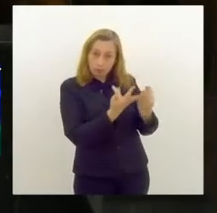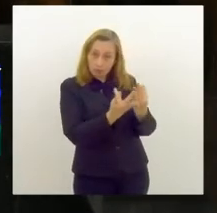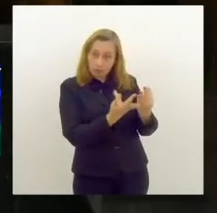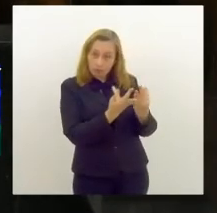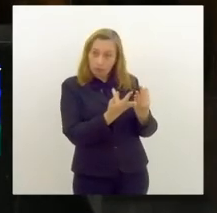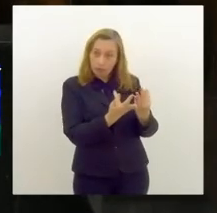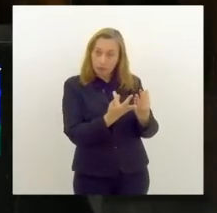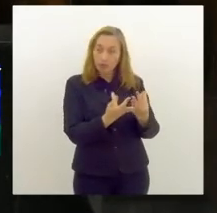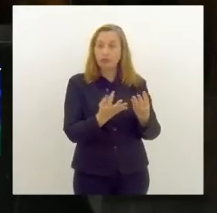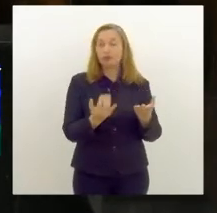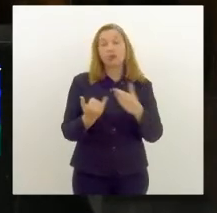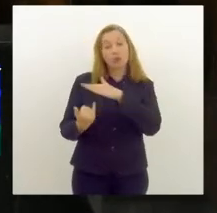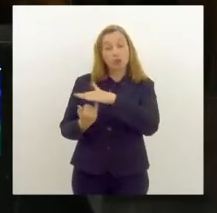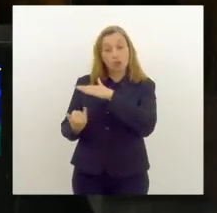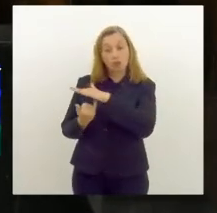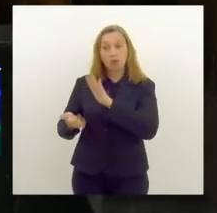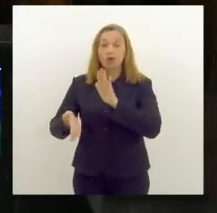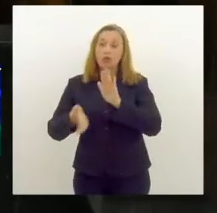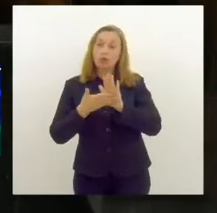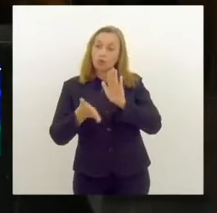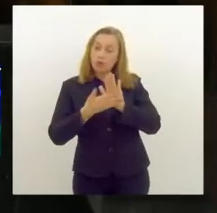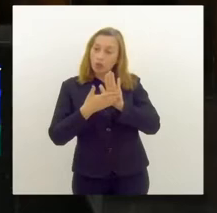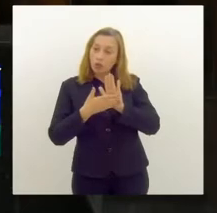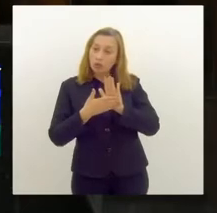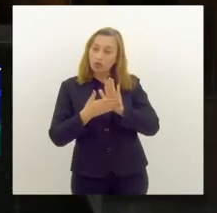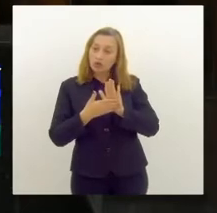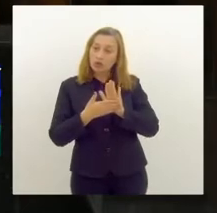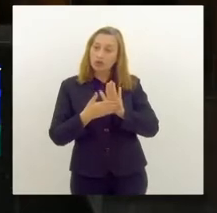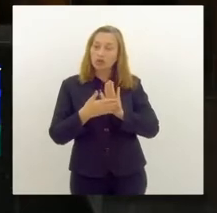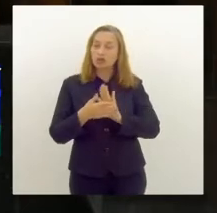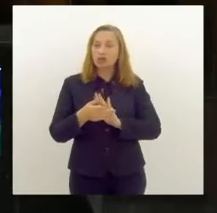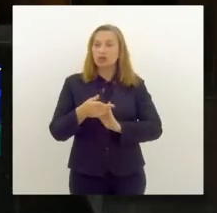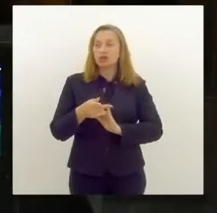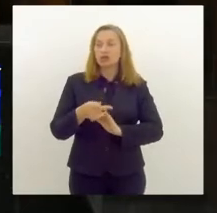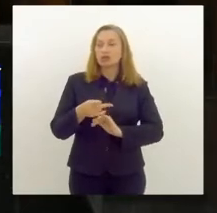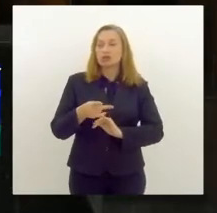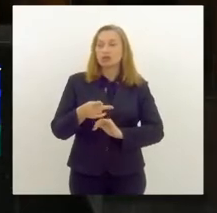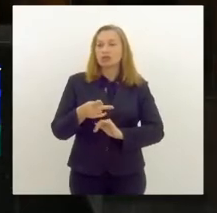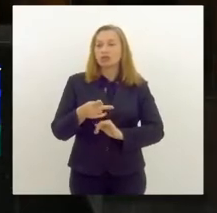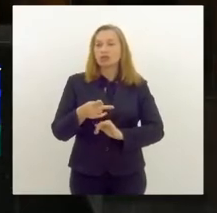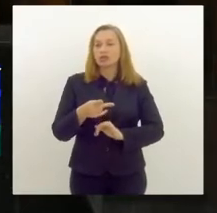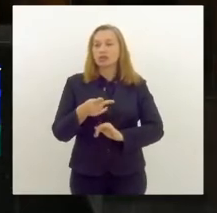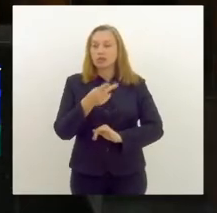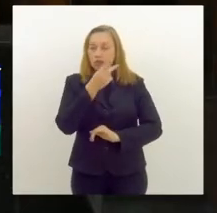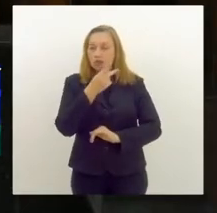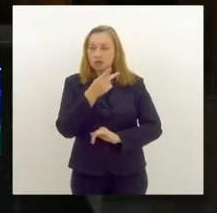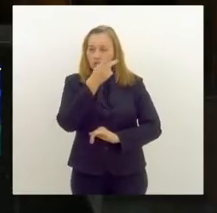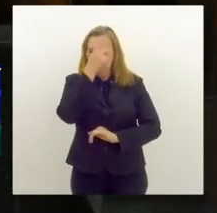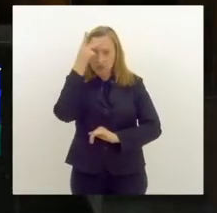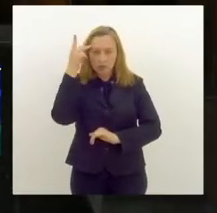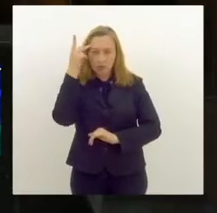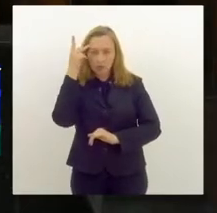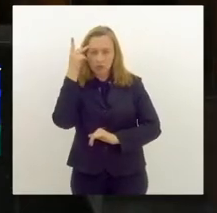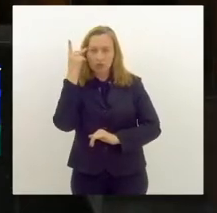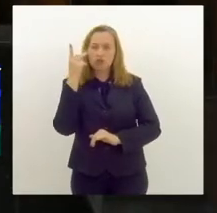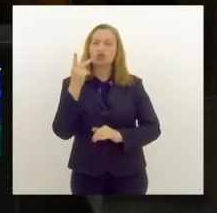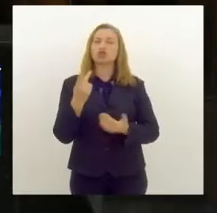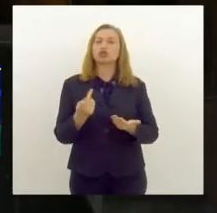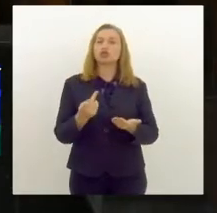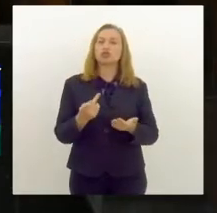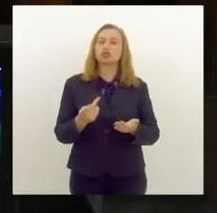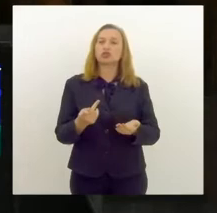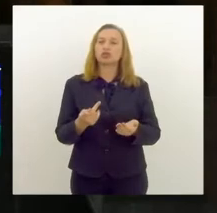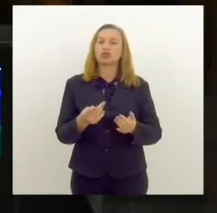são instituições que se propõem a tratar dependentes químicos através de processo de internação, a maior parte